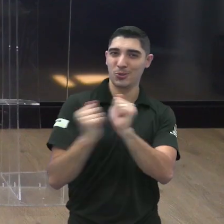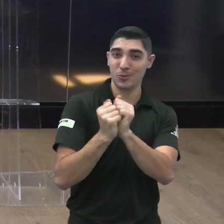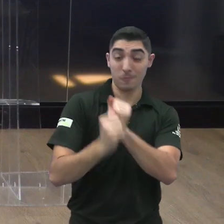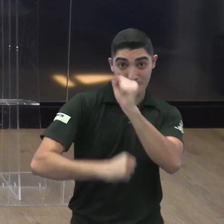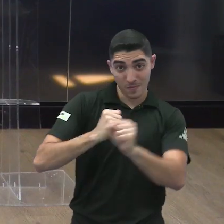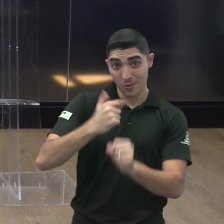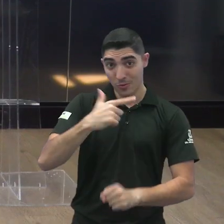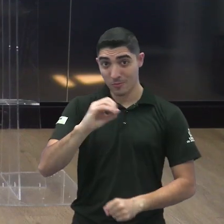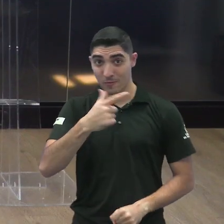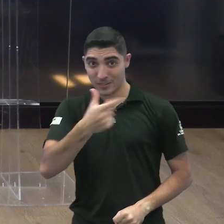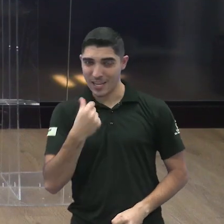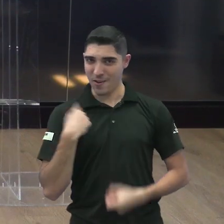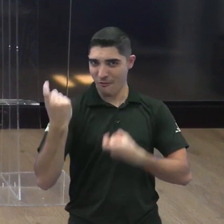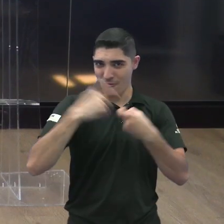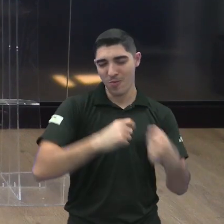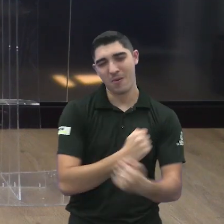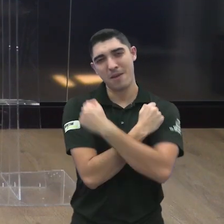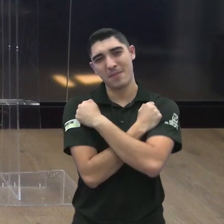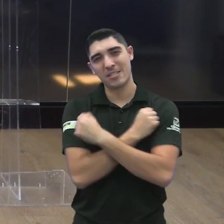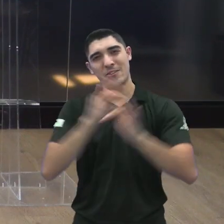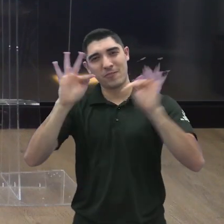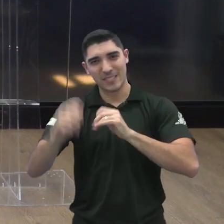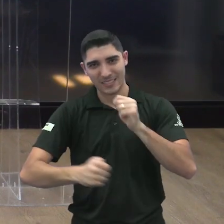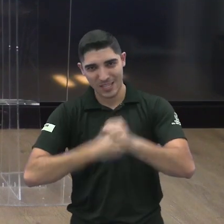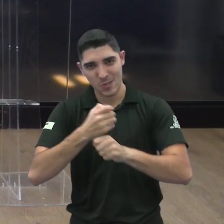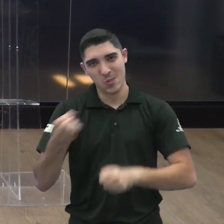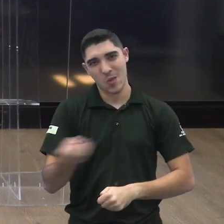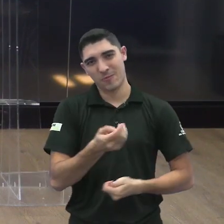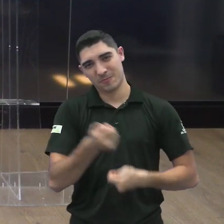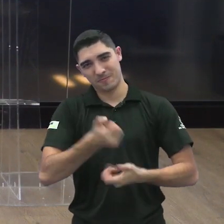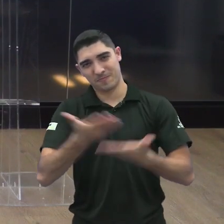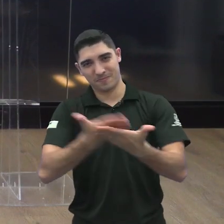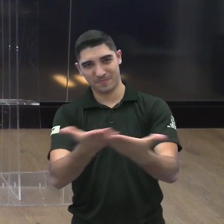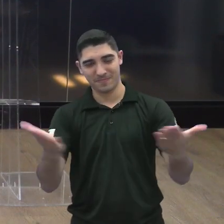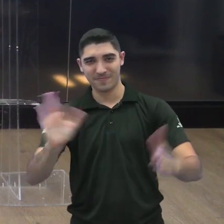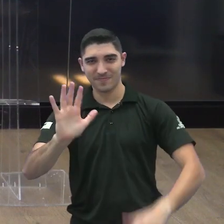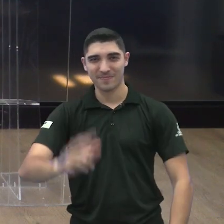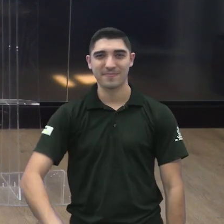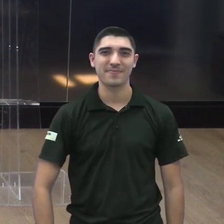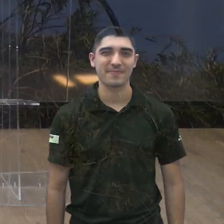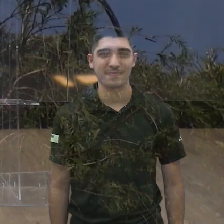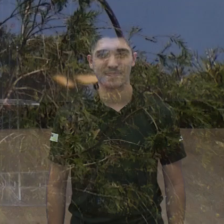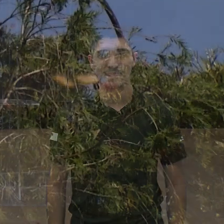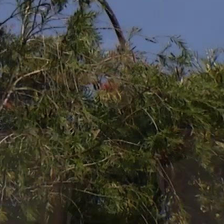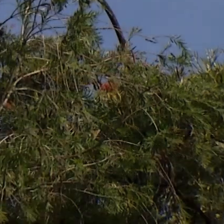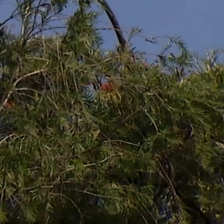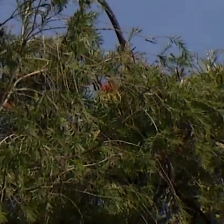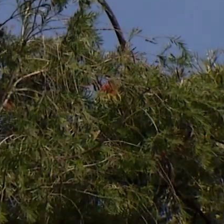estaremos juntos novamente. Eu volto em 2026, viu? Um abraço, feliz ano novo a todos!